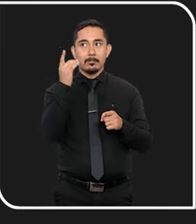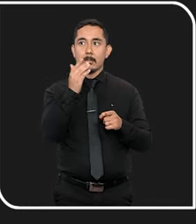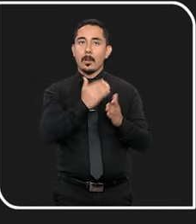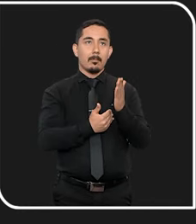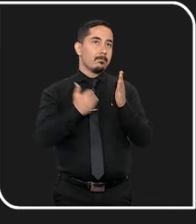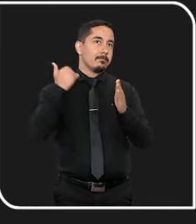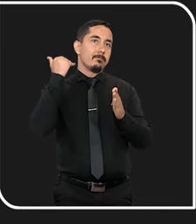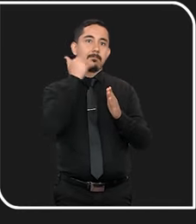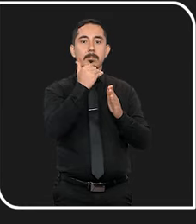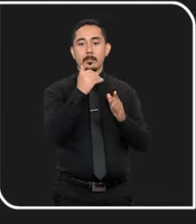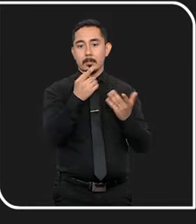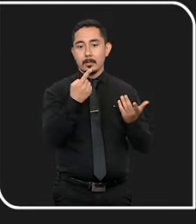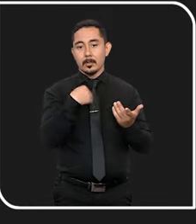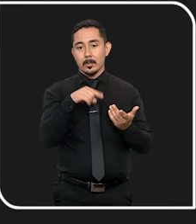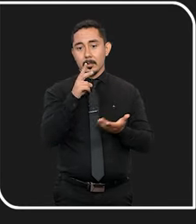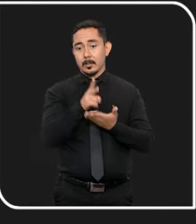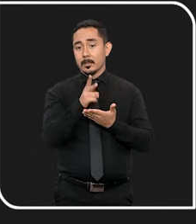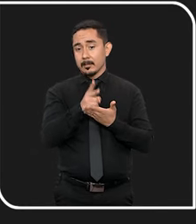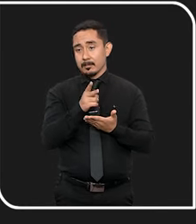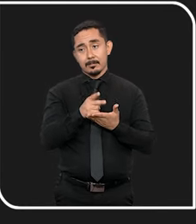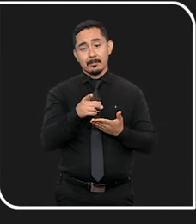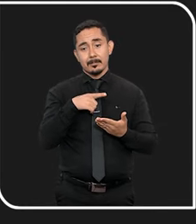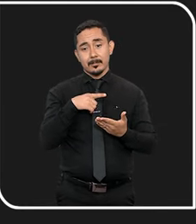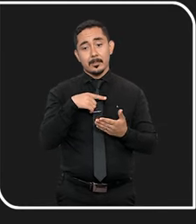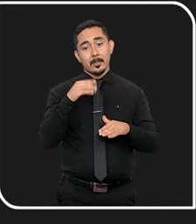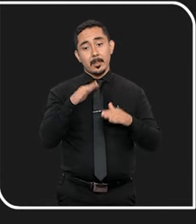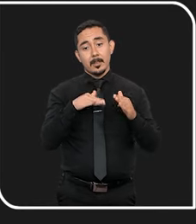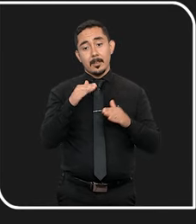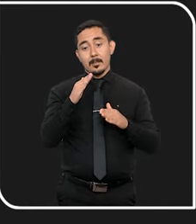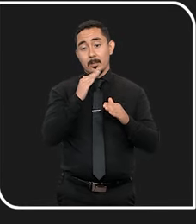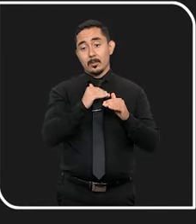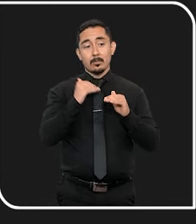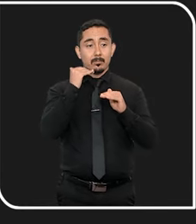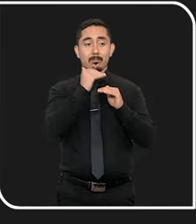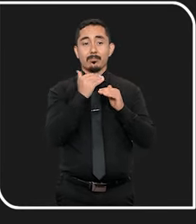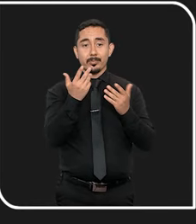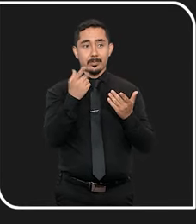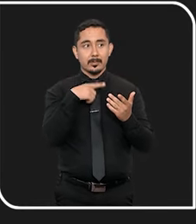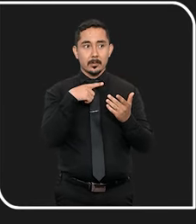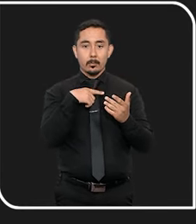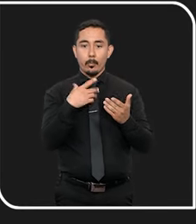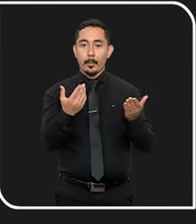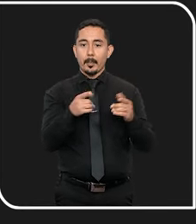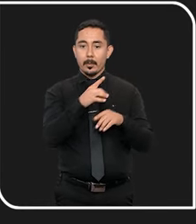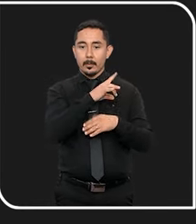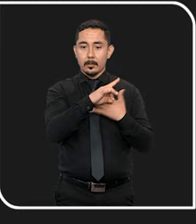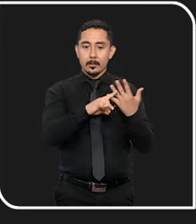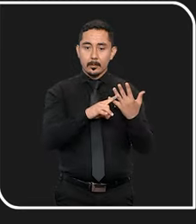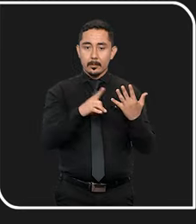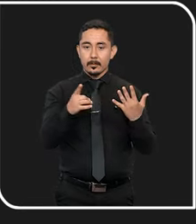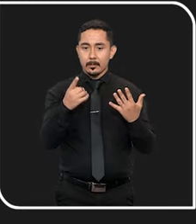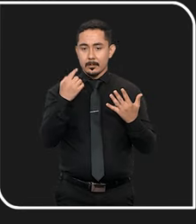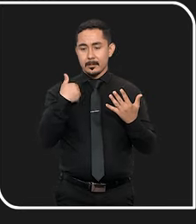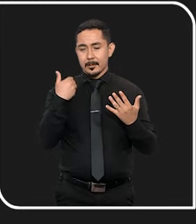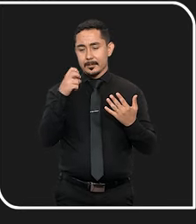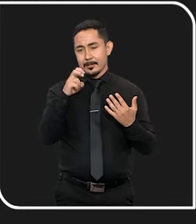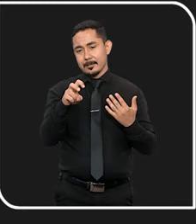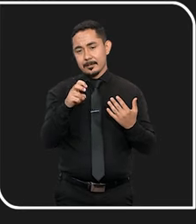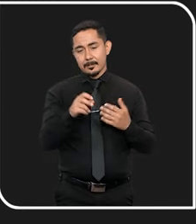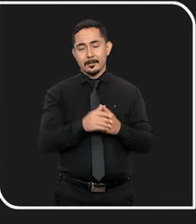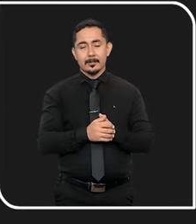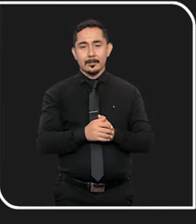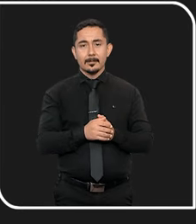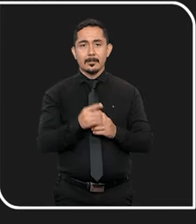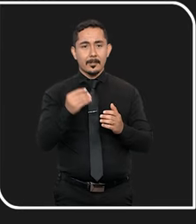superior o dono da verdade né e eu me vejo ve muitas vezes nesse lugar de superioridade ainda mais com pessoa com deficiência tipo o menino de